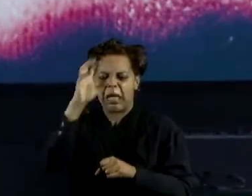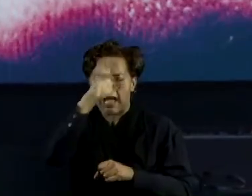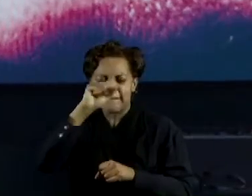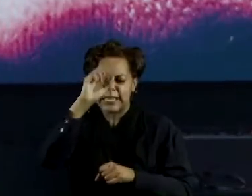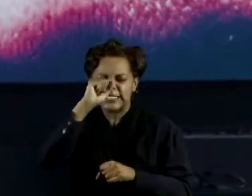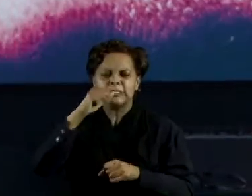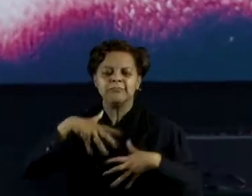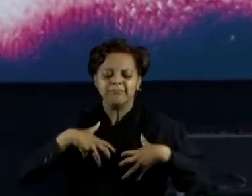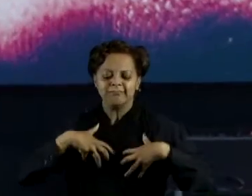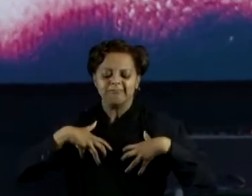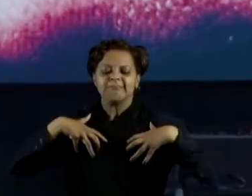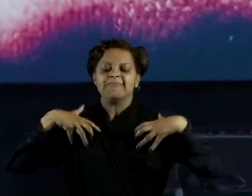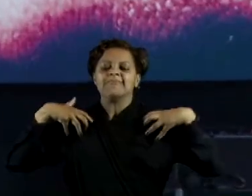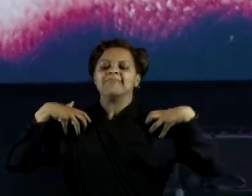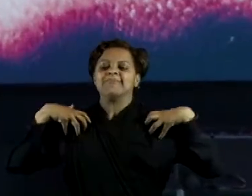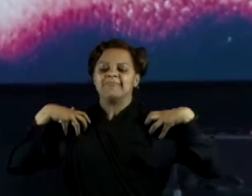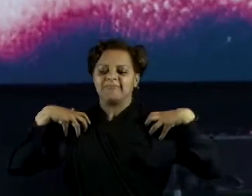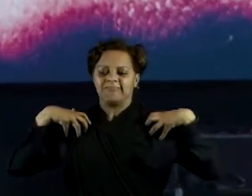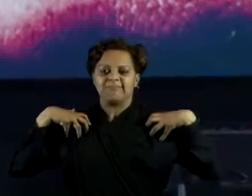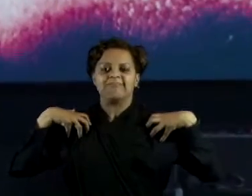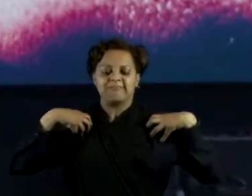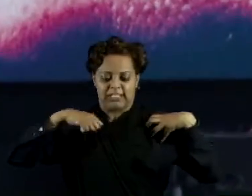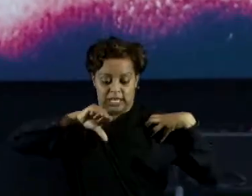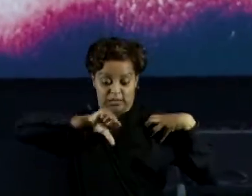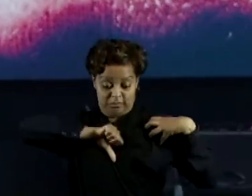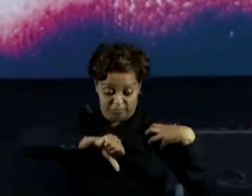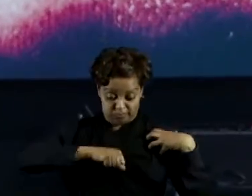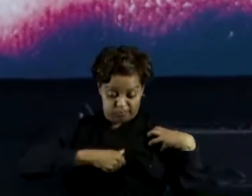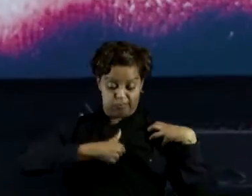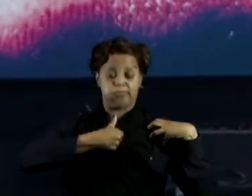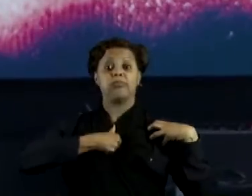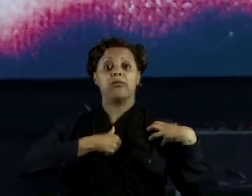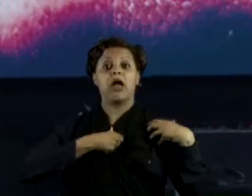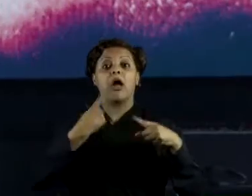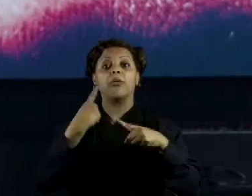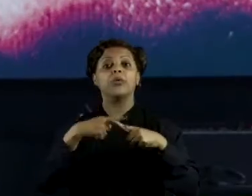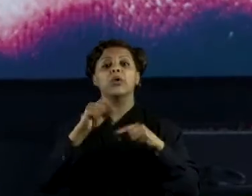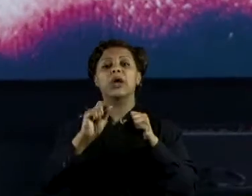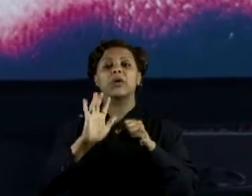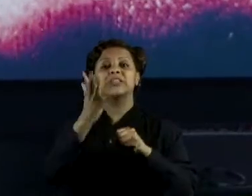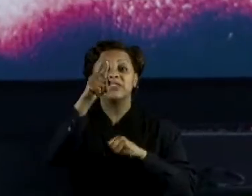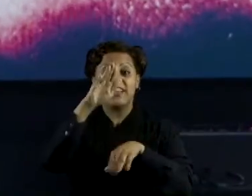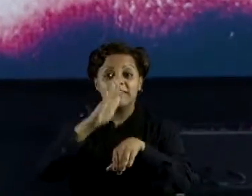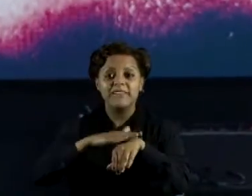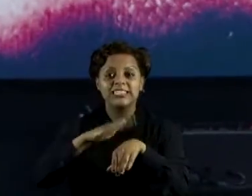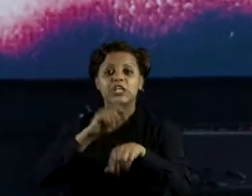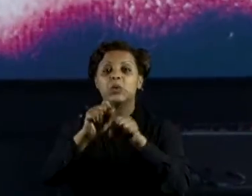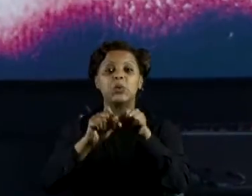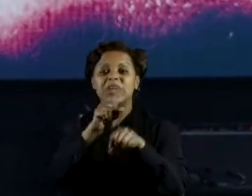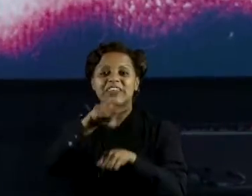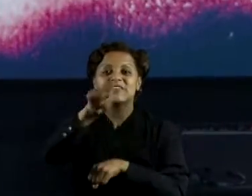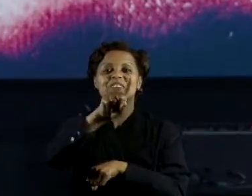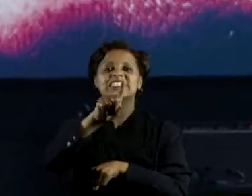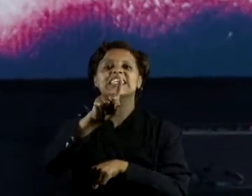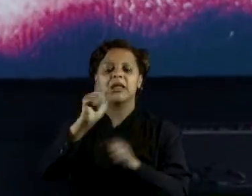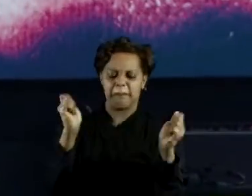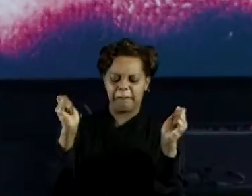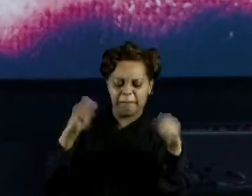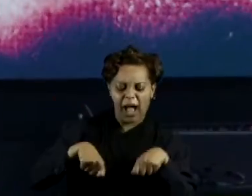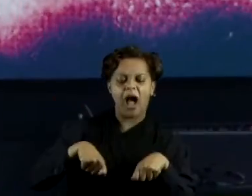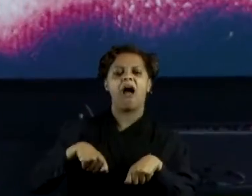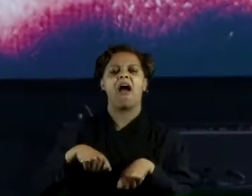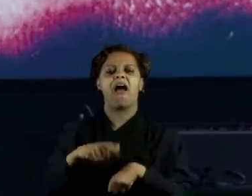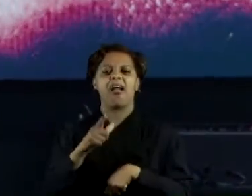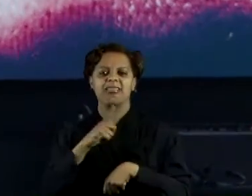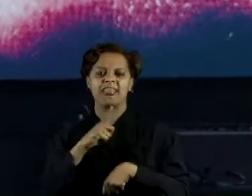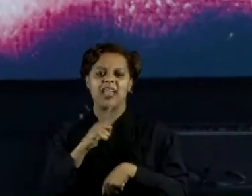autoimagem melhorada, porque estão fazendo aquilo que de fato tem habilidade, tem capacidade